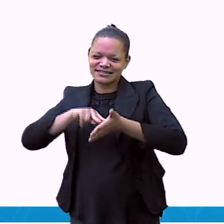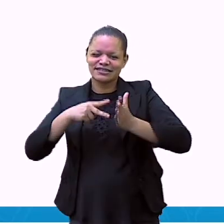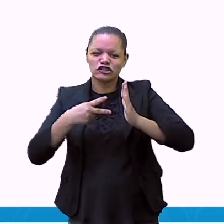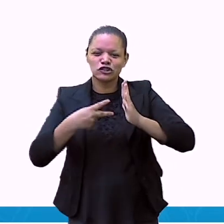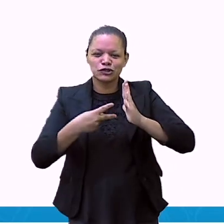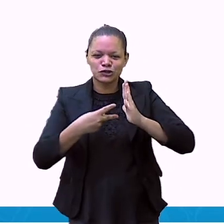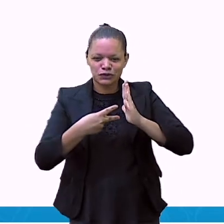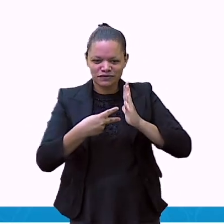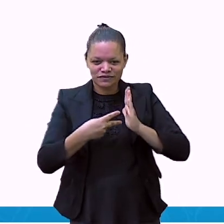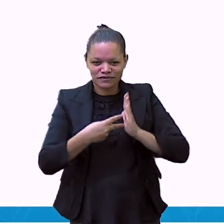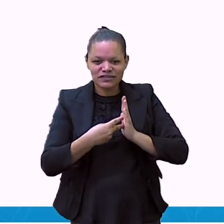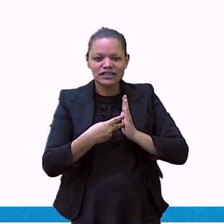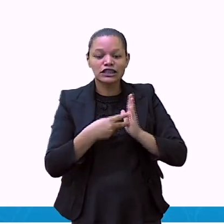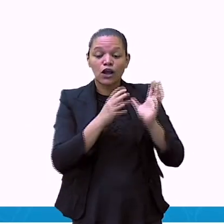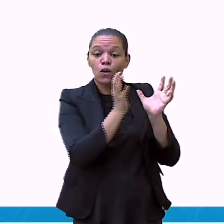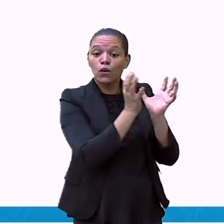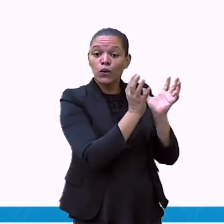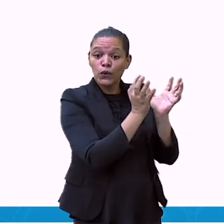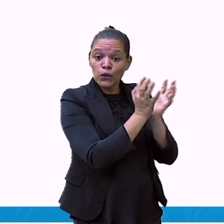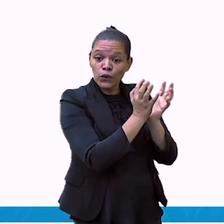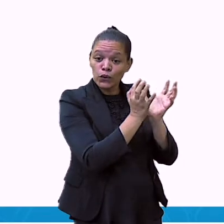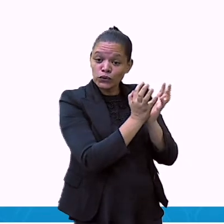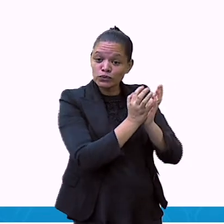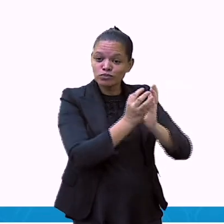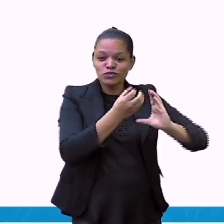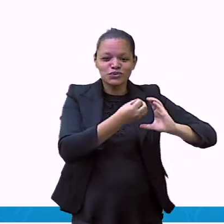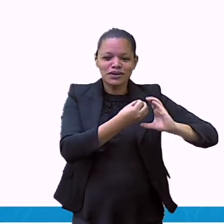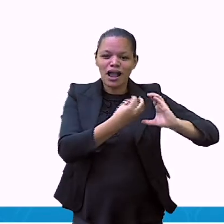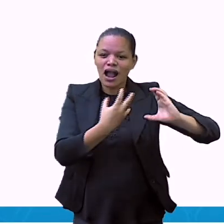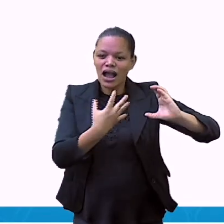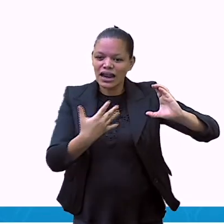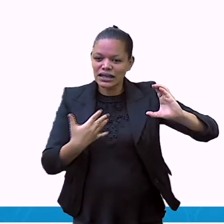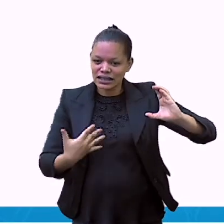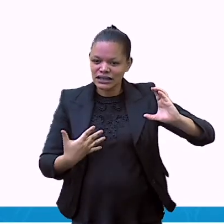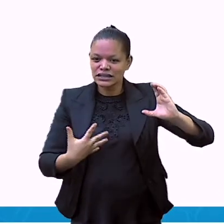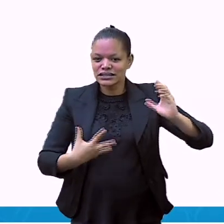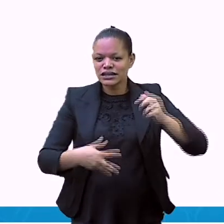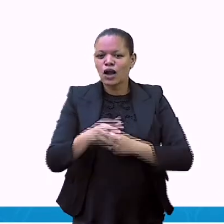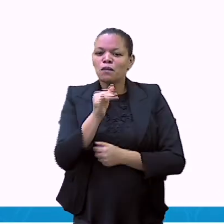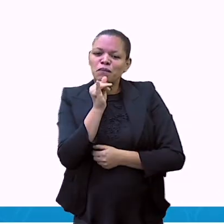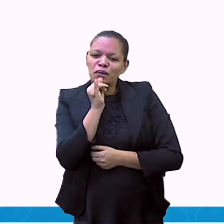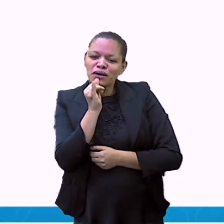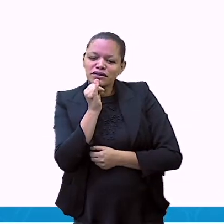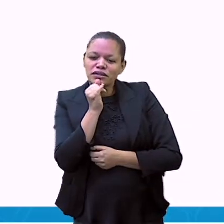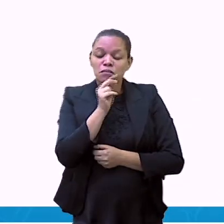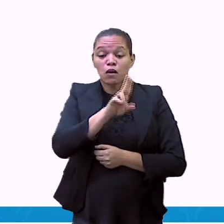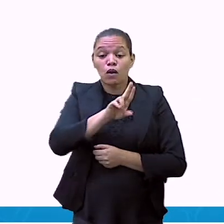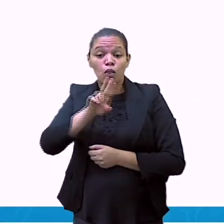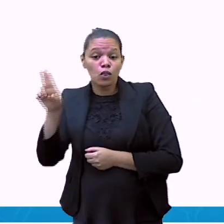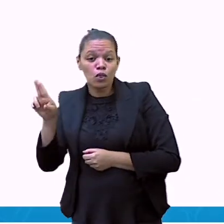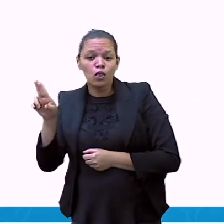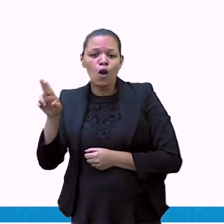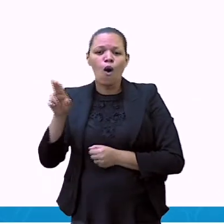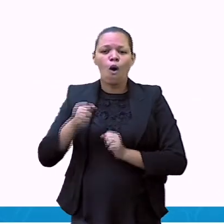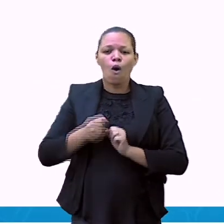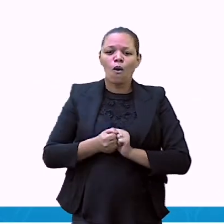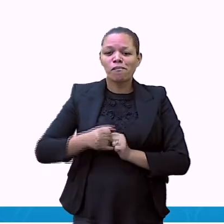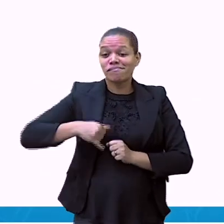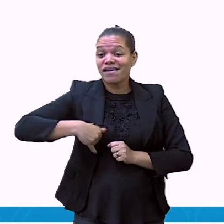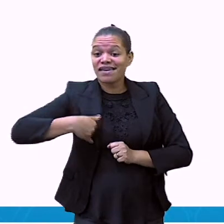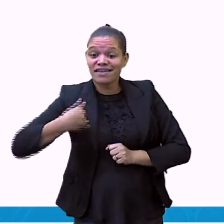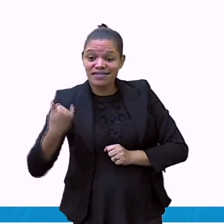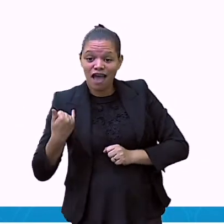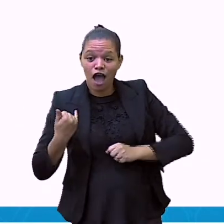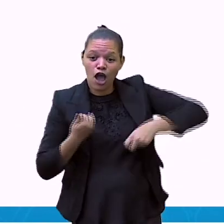de uma pessoa. O seu nome, a sua idade, o seu sexo, o seu estado civil, a